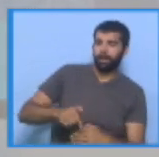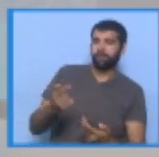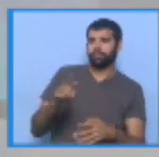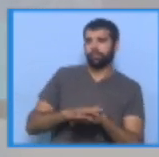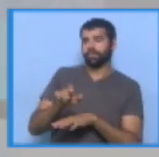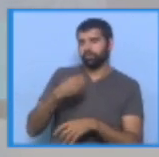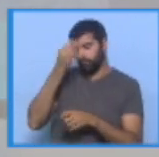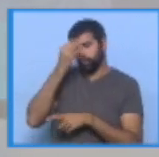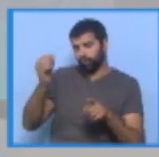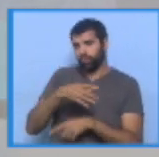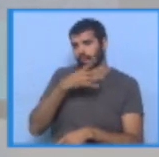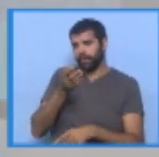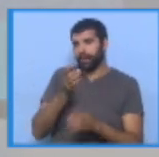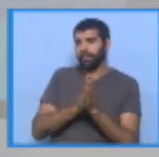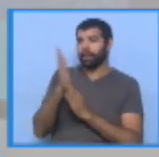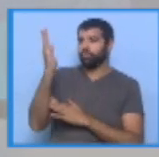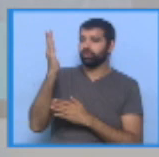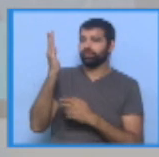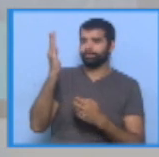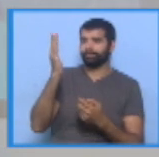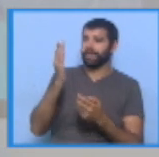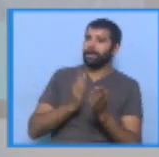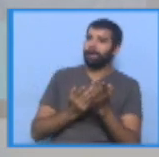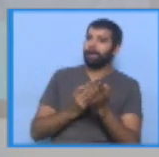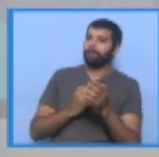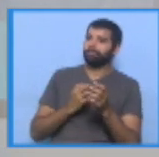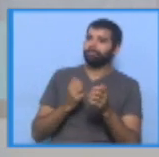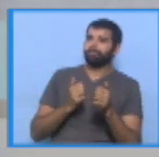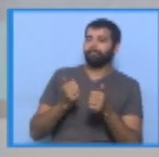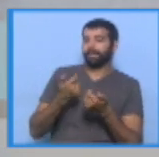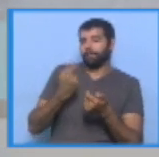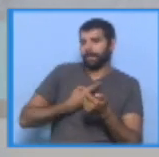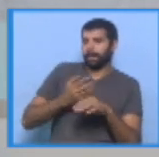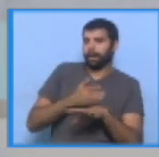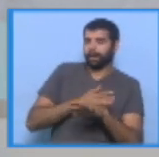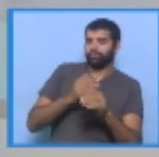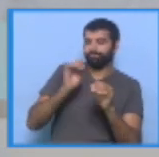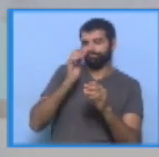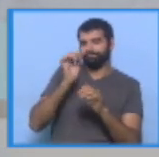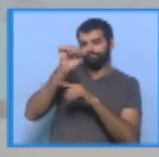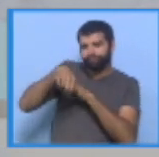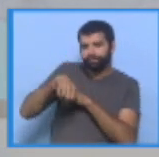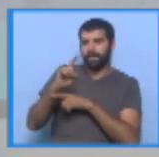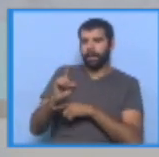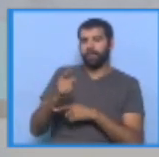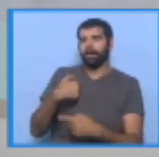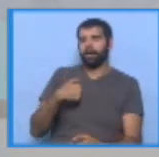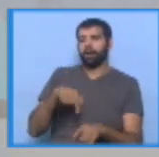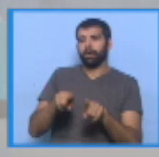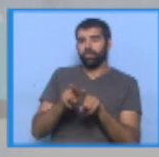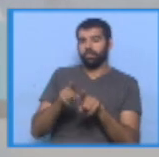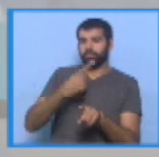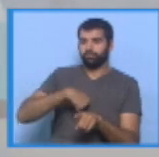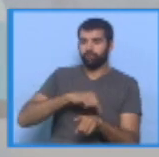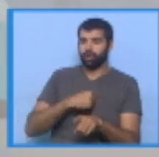Xavier também diz que para Deus sobe-se descendo. E, portanto, é preciso descer às periferias, descer à profundidade da vida. Nós hoje